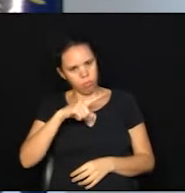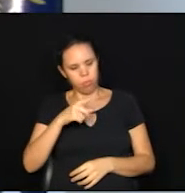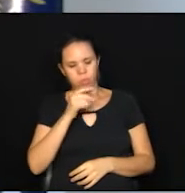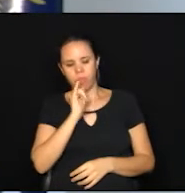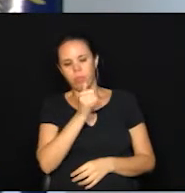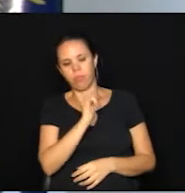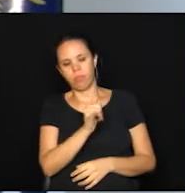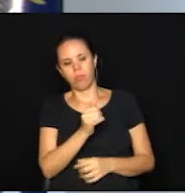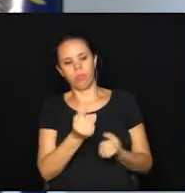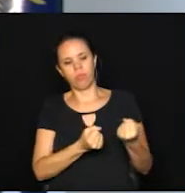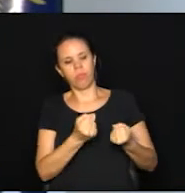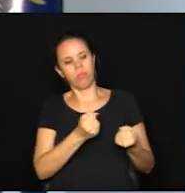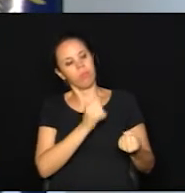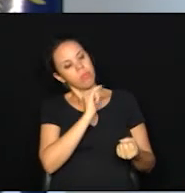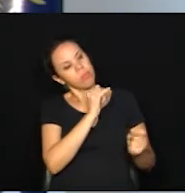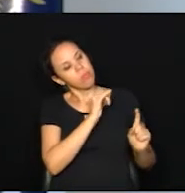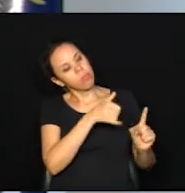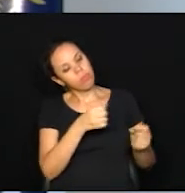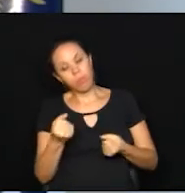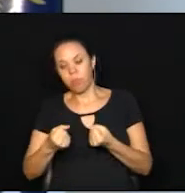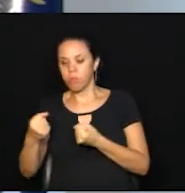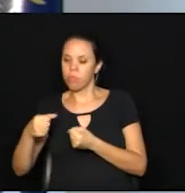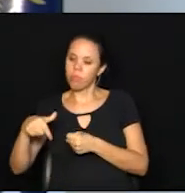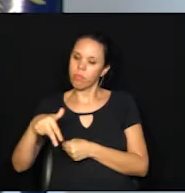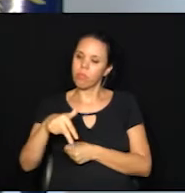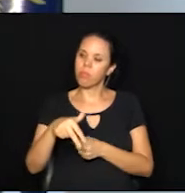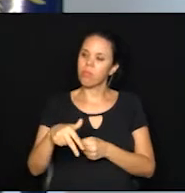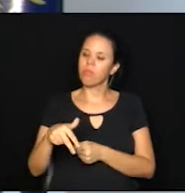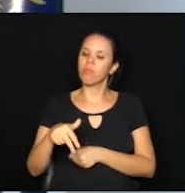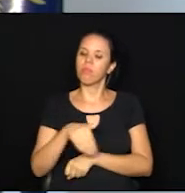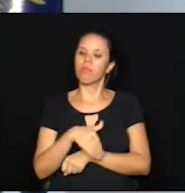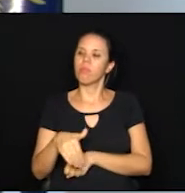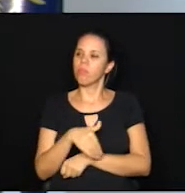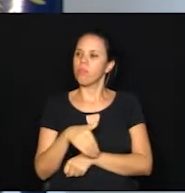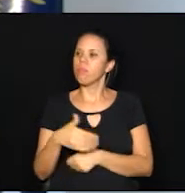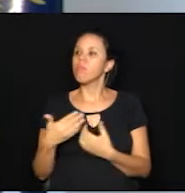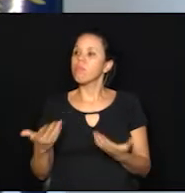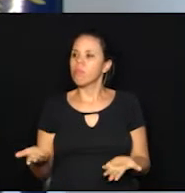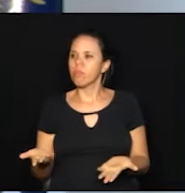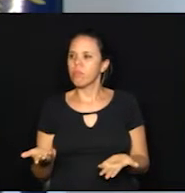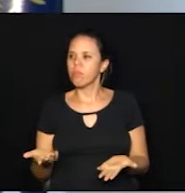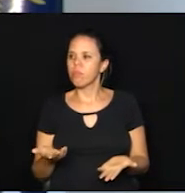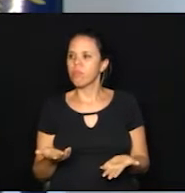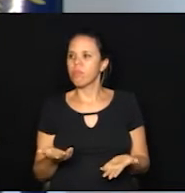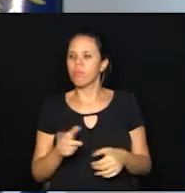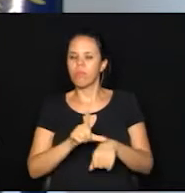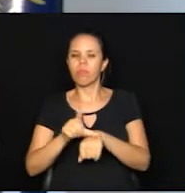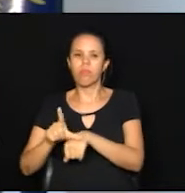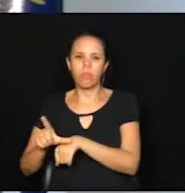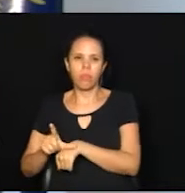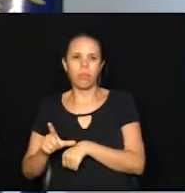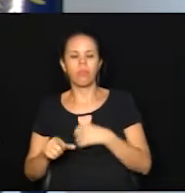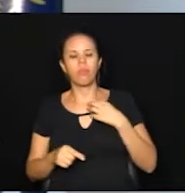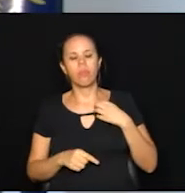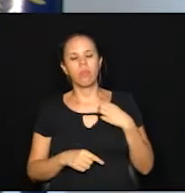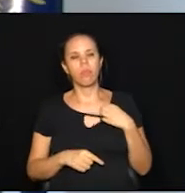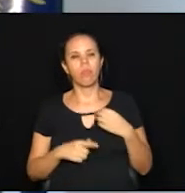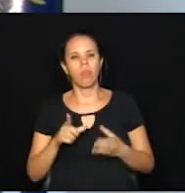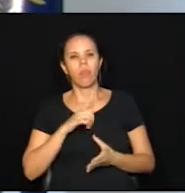abordada no veículo, ou até mesmo na rua, quando ela está circulando, os estabelecimentos, eles recebem